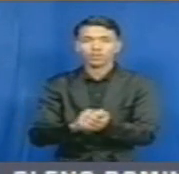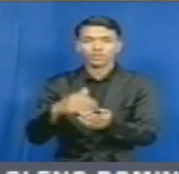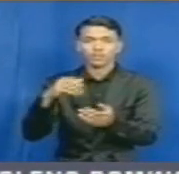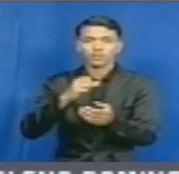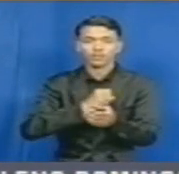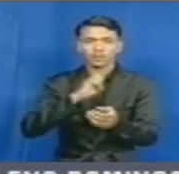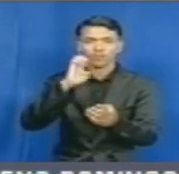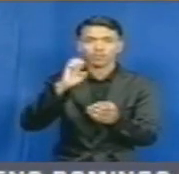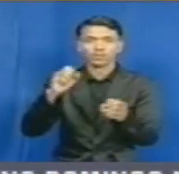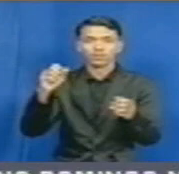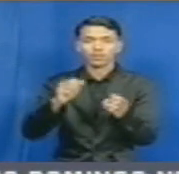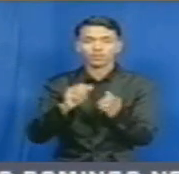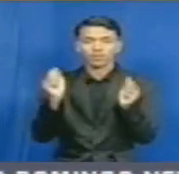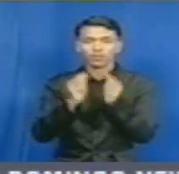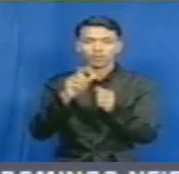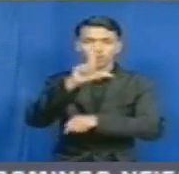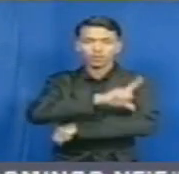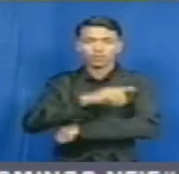de Juventude.